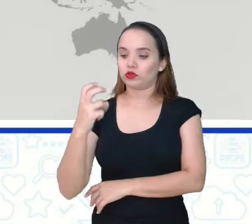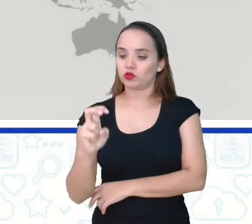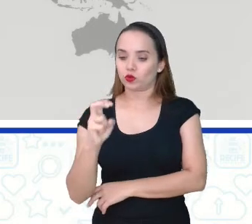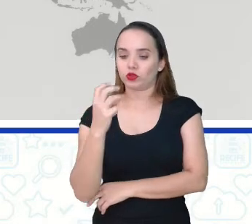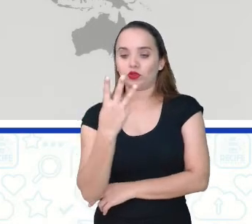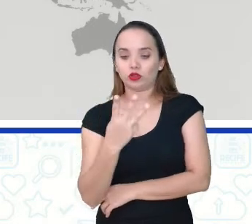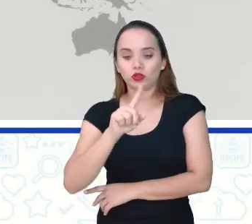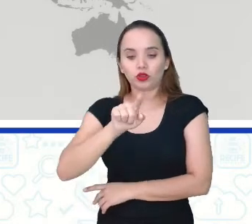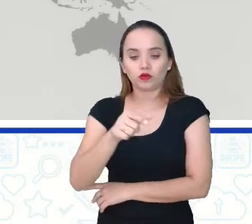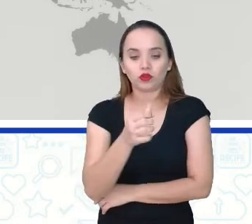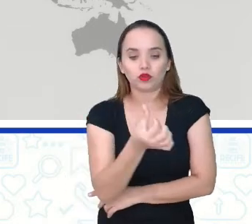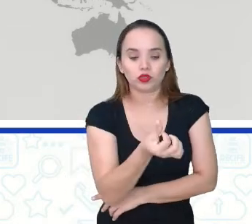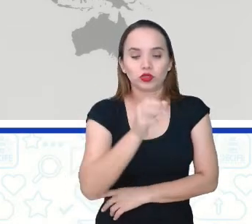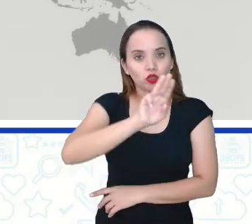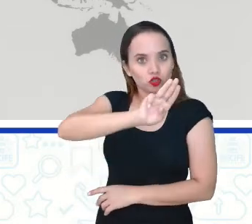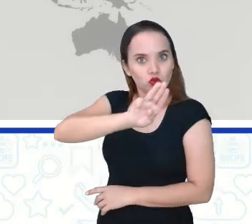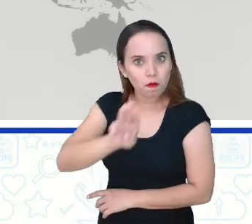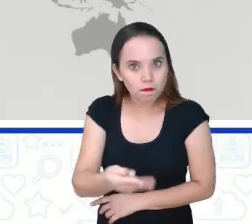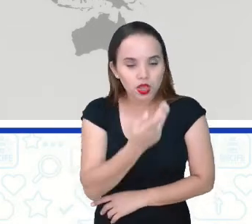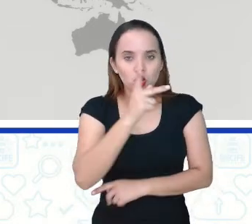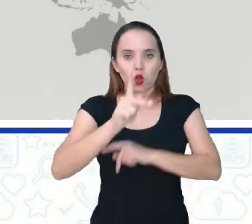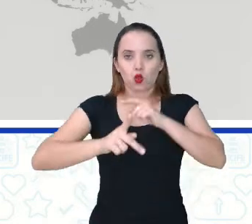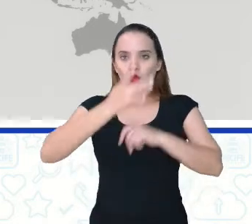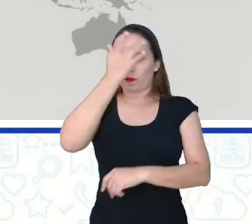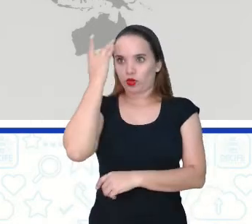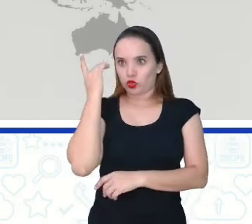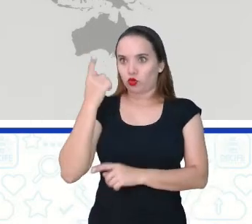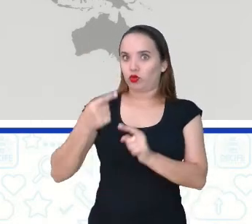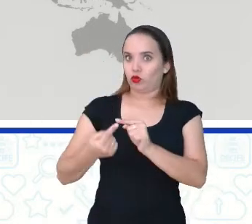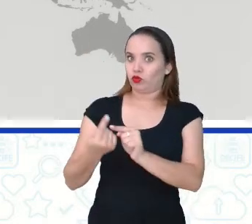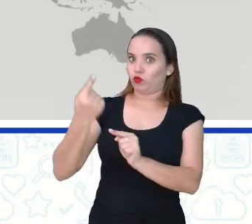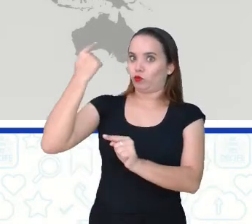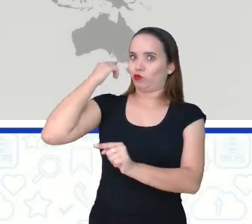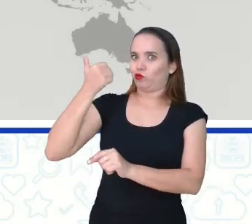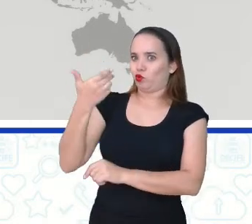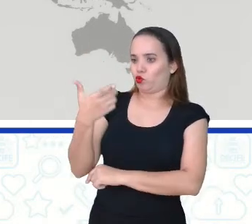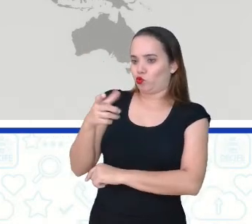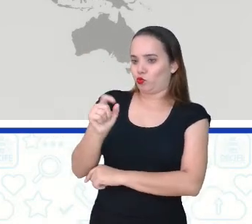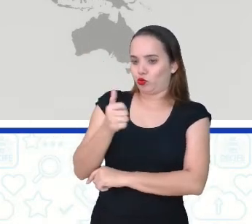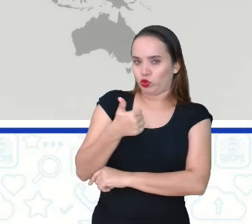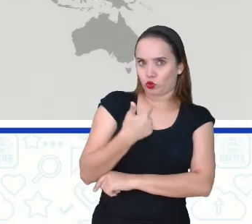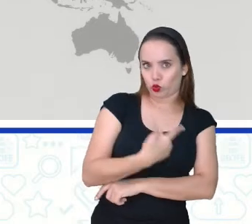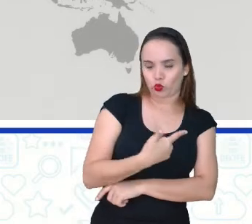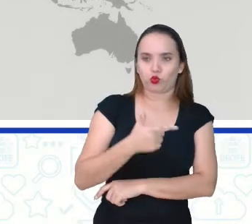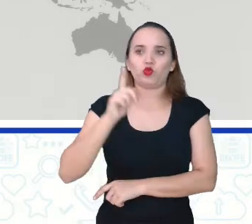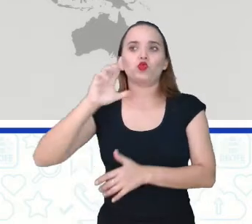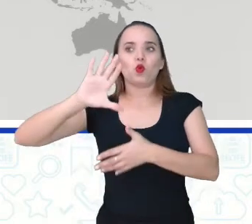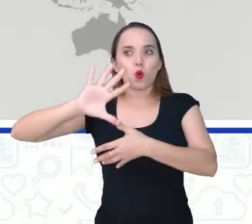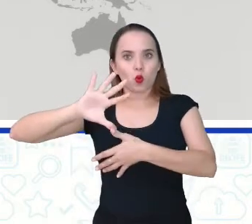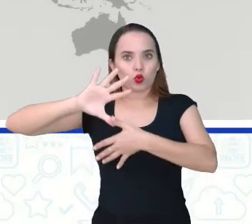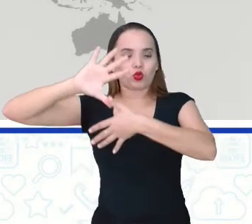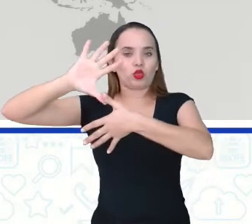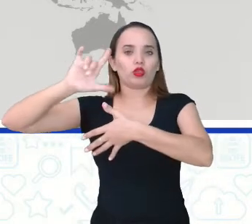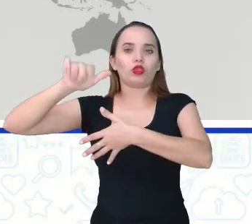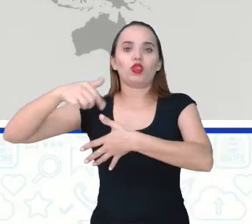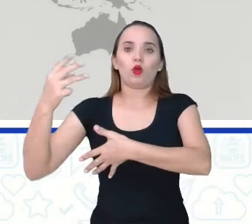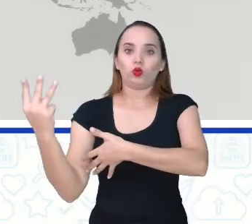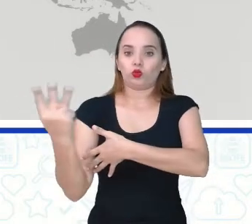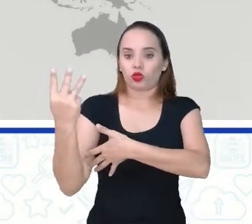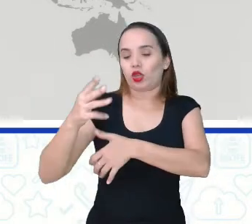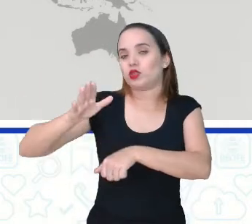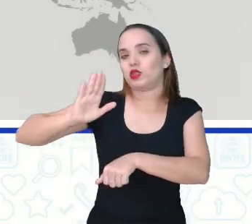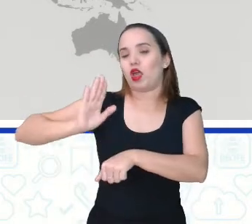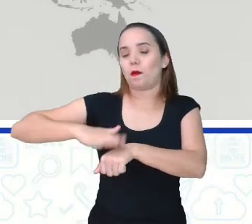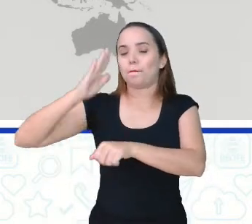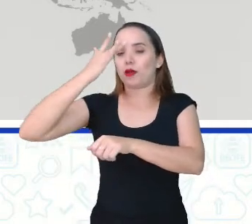953,6 milhões de pessoas, isso dados de 2012, né? O continente americano é o terceiro mais habitado depois da